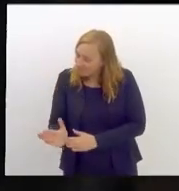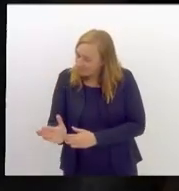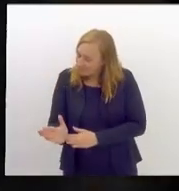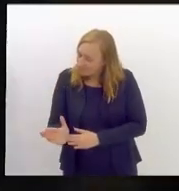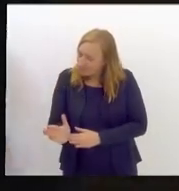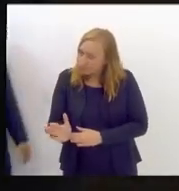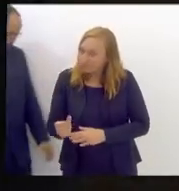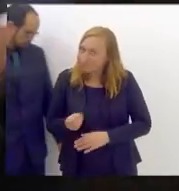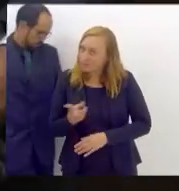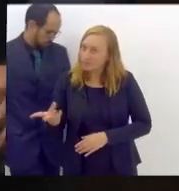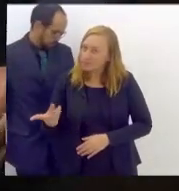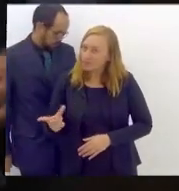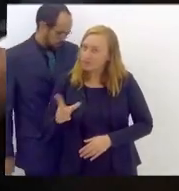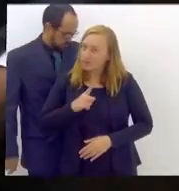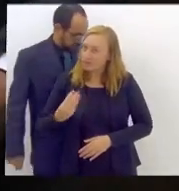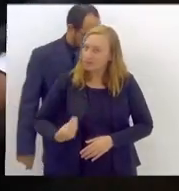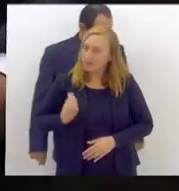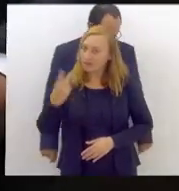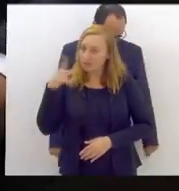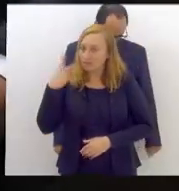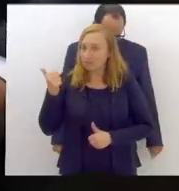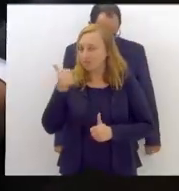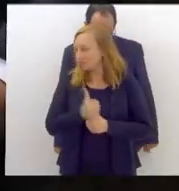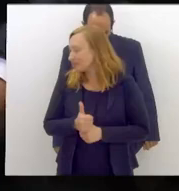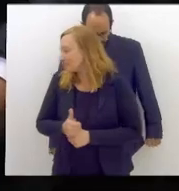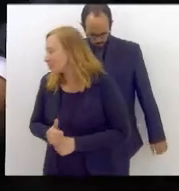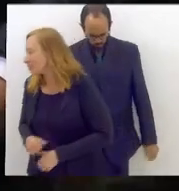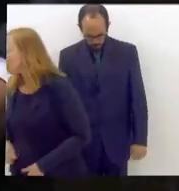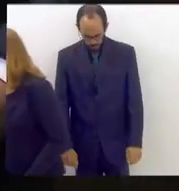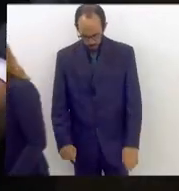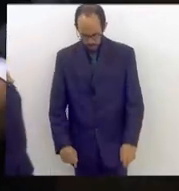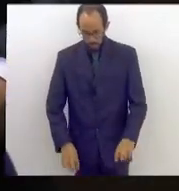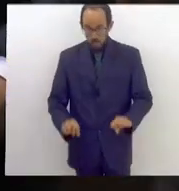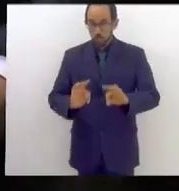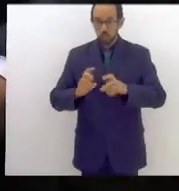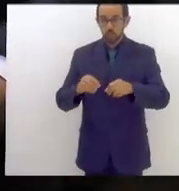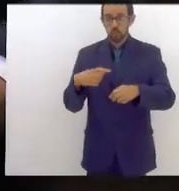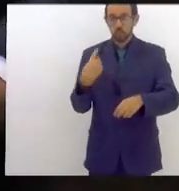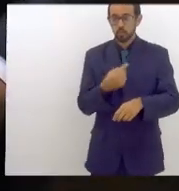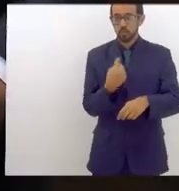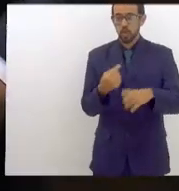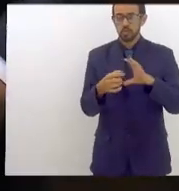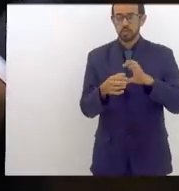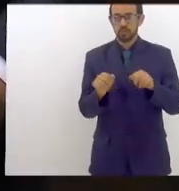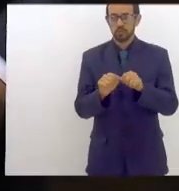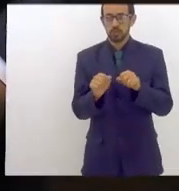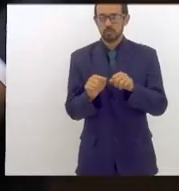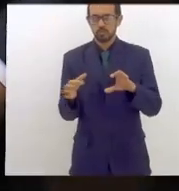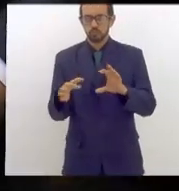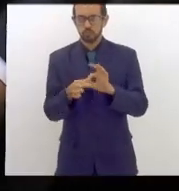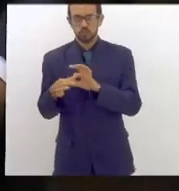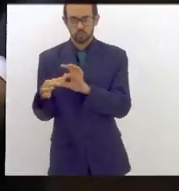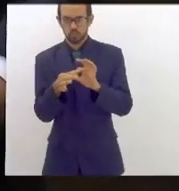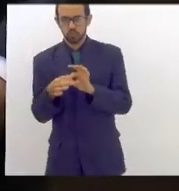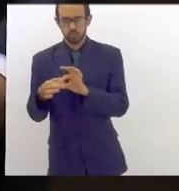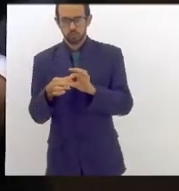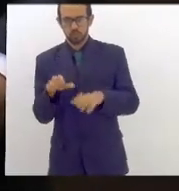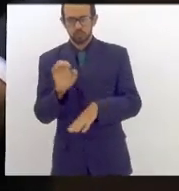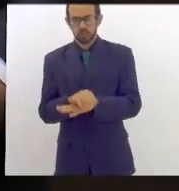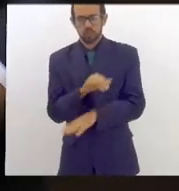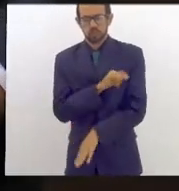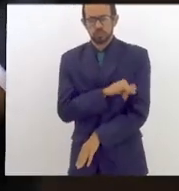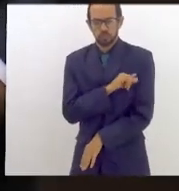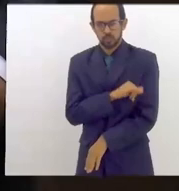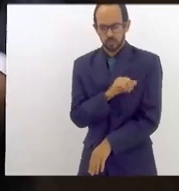enquanto eu tiver na vida pública por tudo que a gente fez junto por esse Estado do Rio de Janeiro Deus te abençoe sucesso